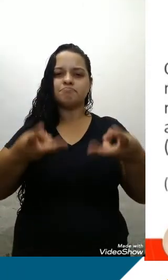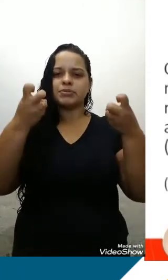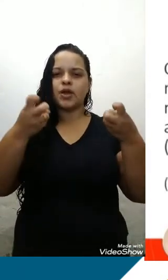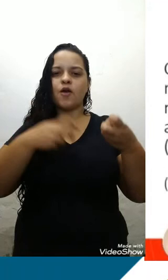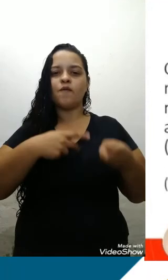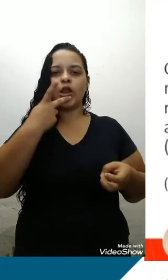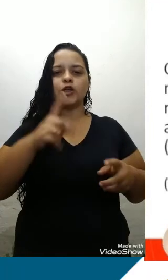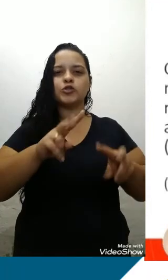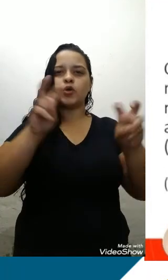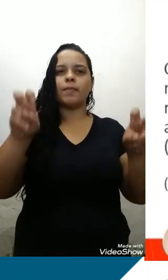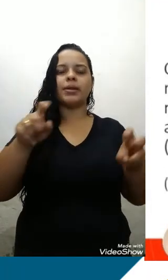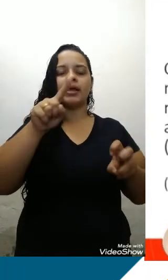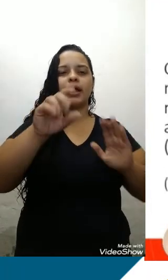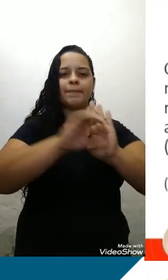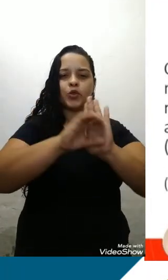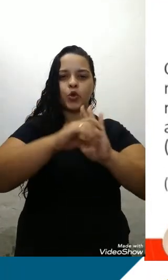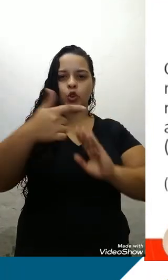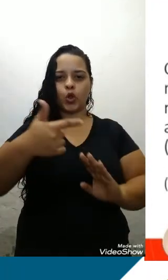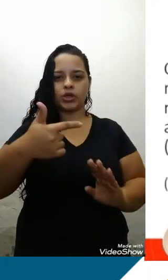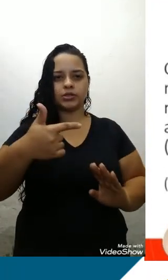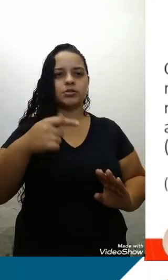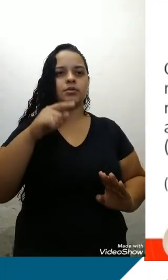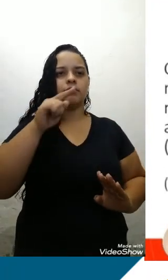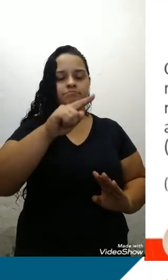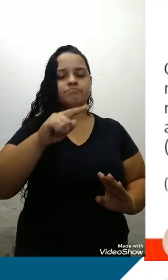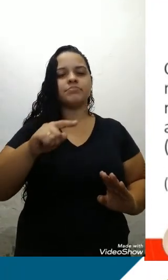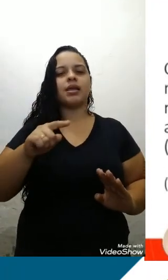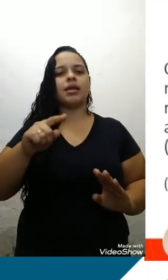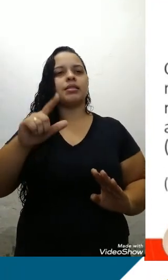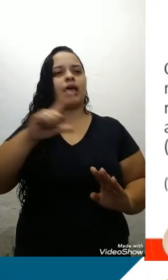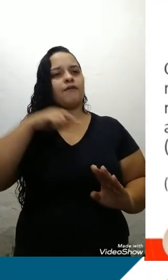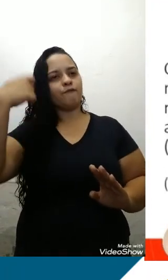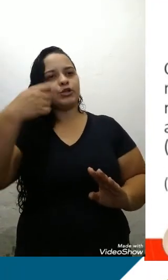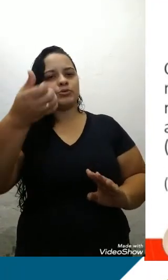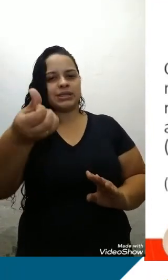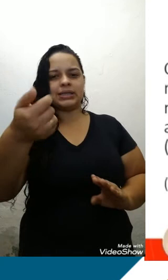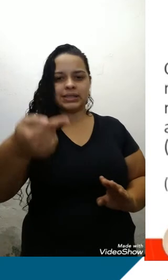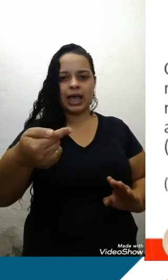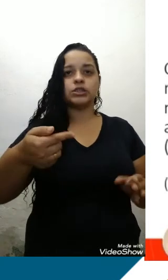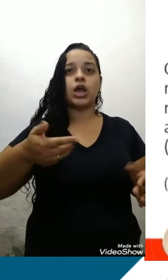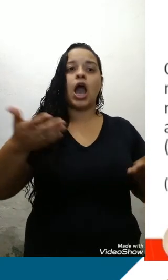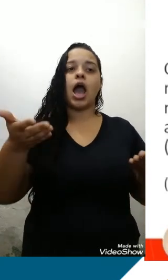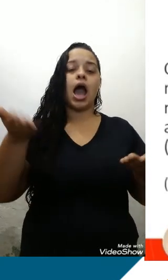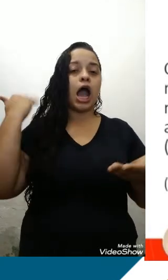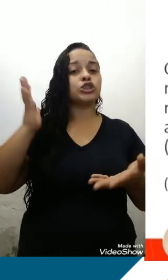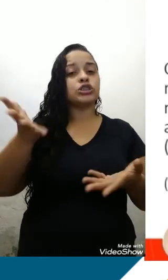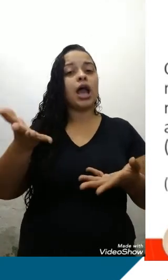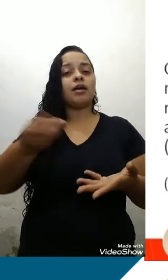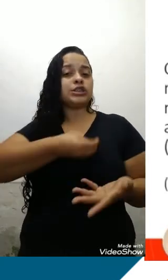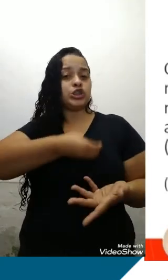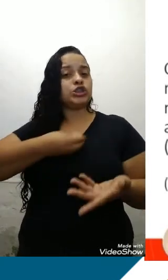eu chamei a atenção para vocês lá no capítulo 2. Essa relação já existia, só que agora a dinâmica será um pouquinho